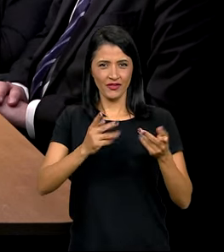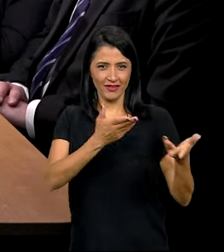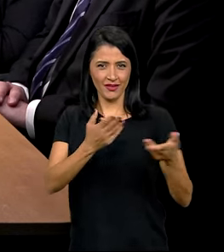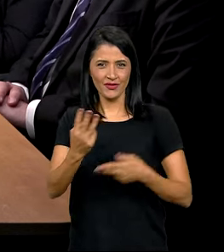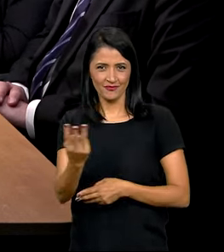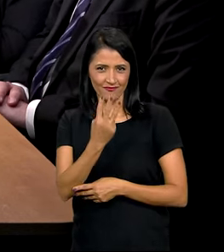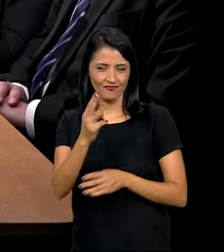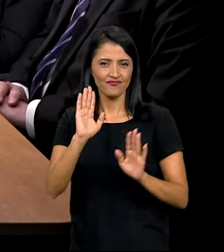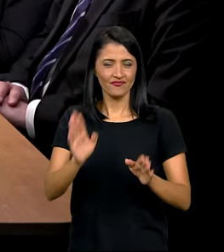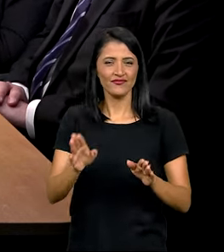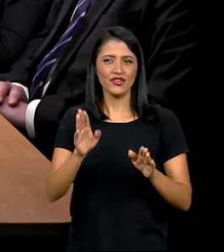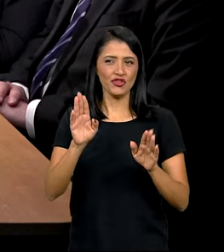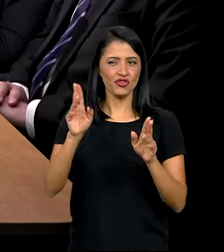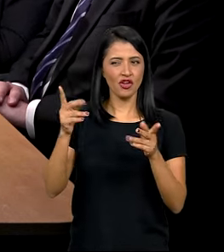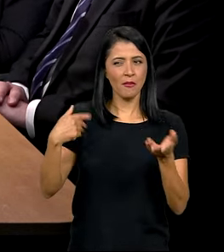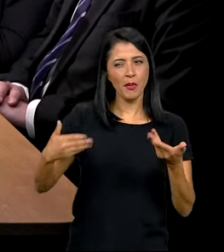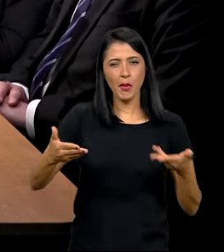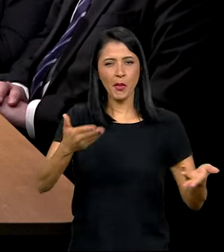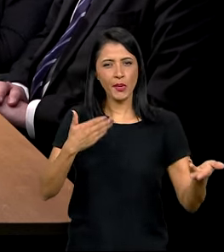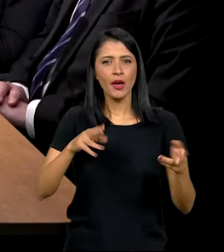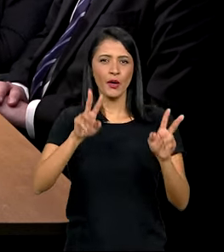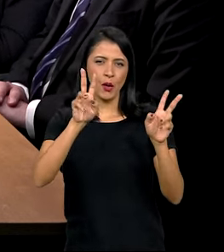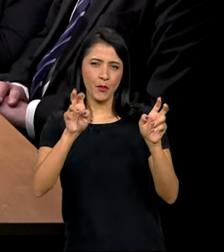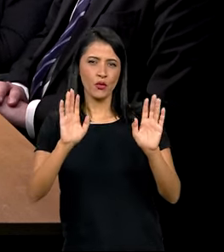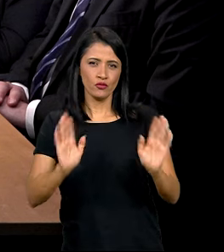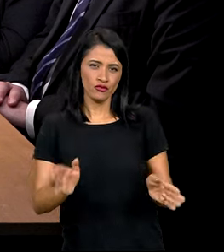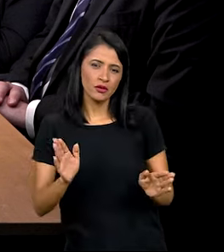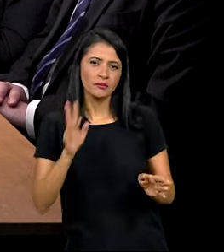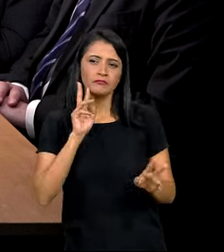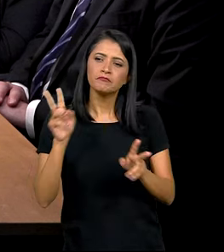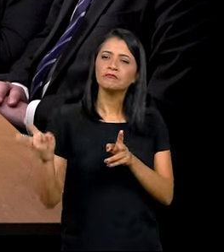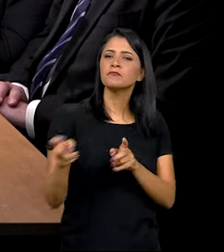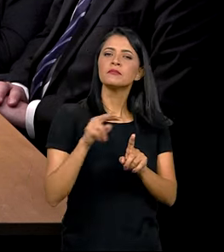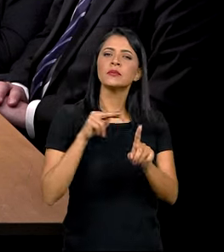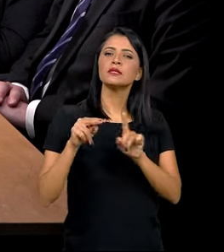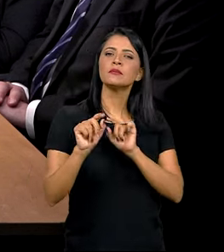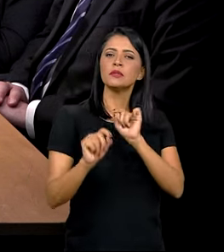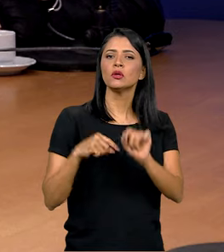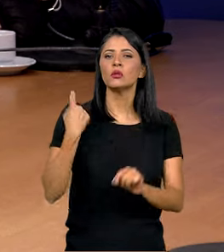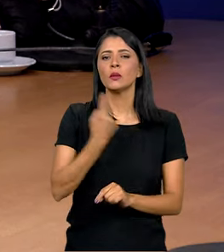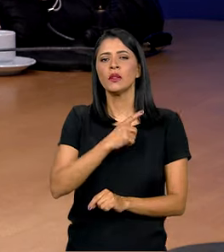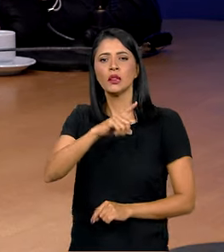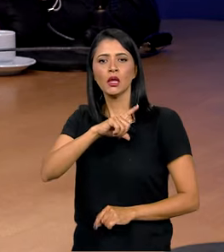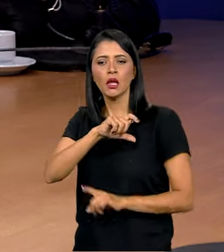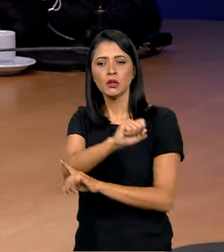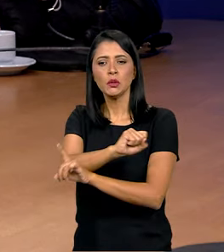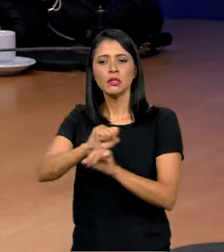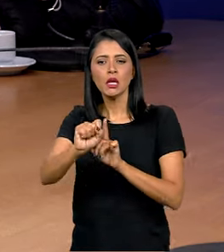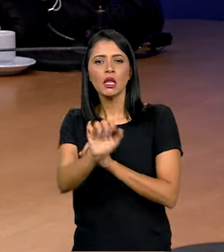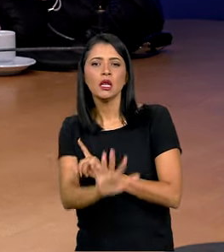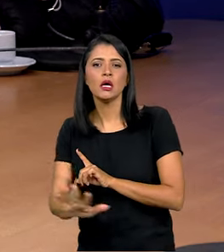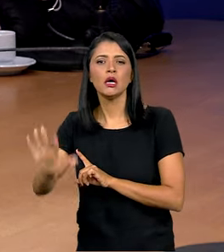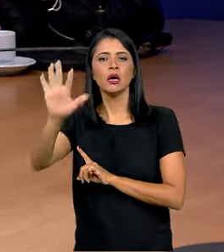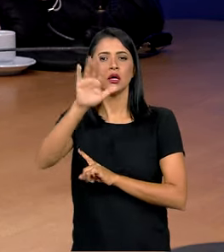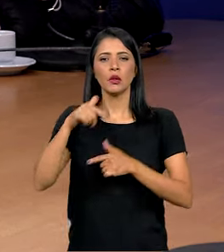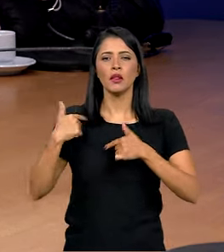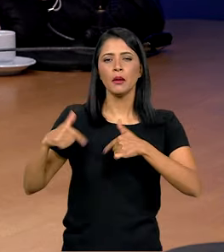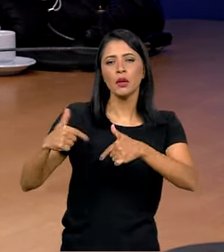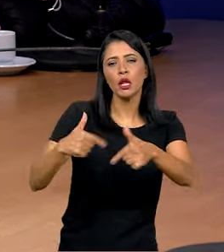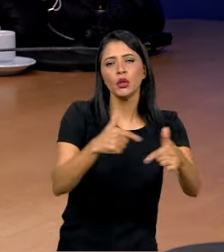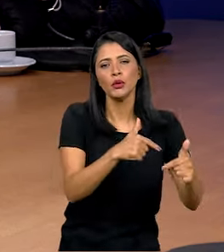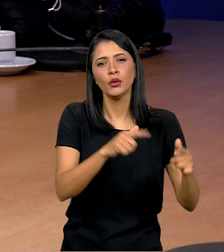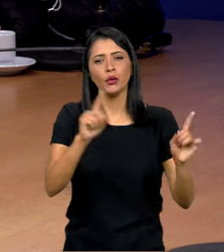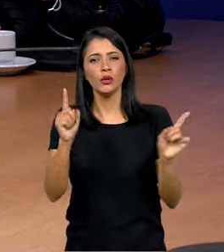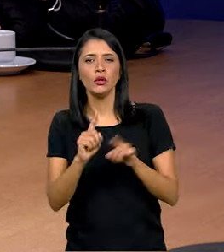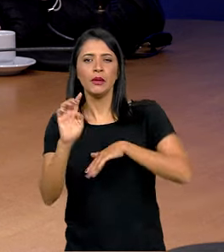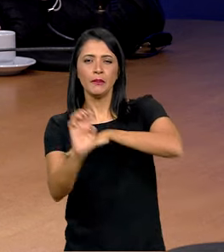convidados aqui vocês três já trataram um pouco disso já falaram um pouco disso a percepção que a gente tem que a sociedade de modo geral